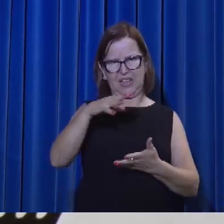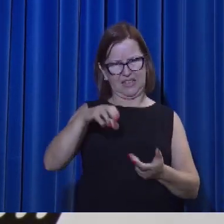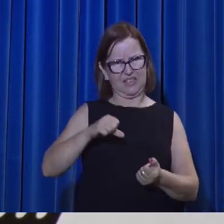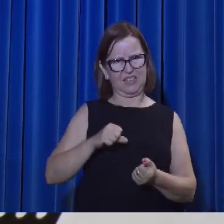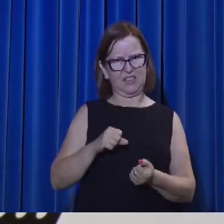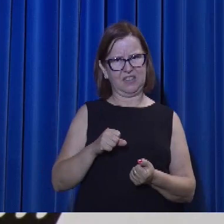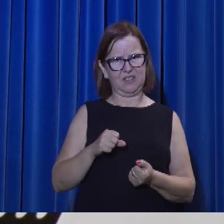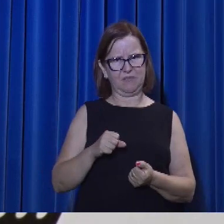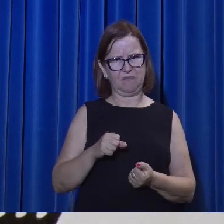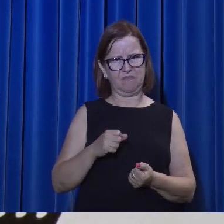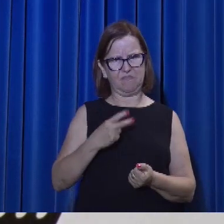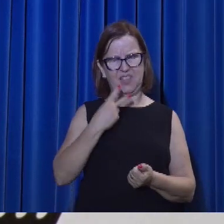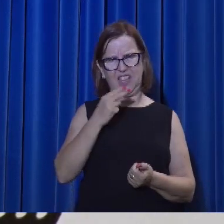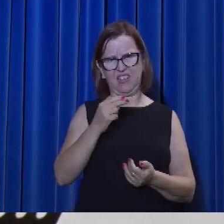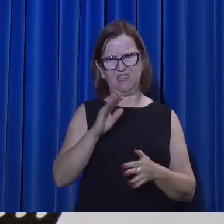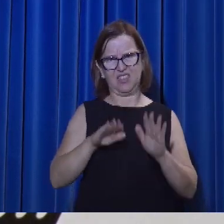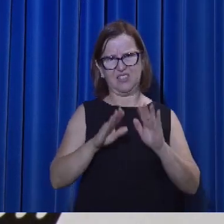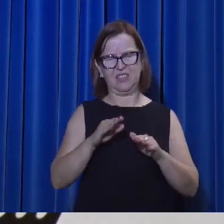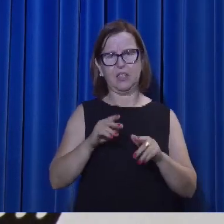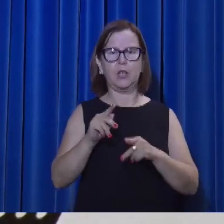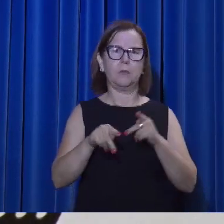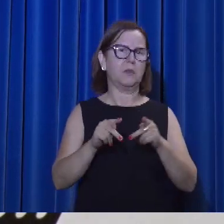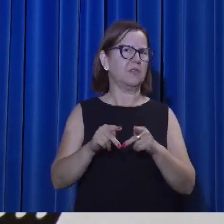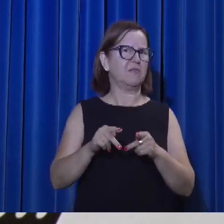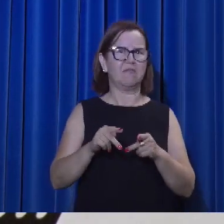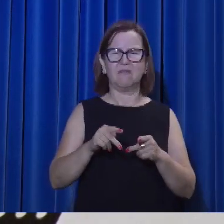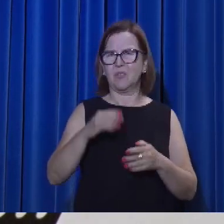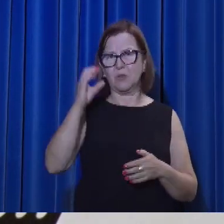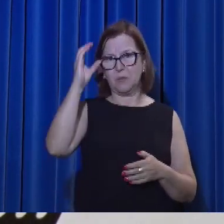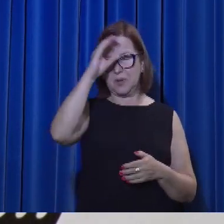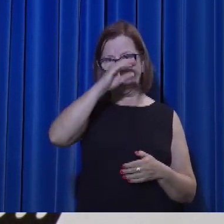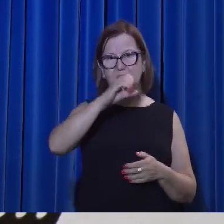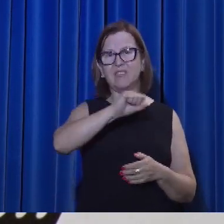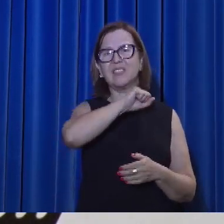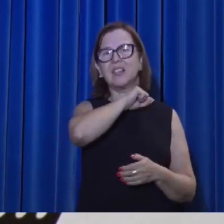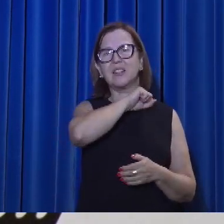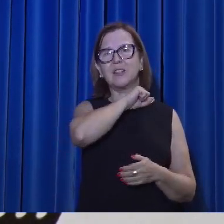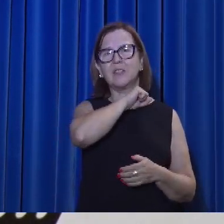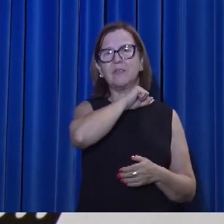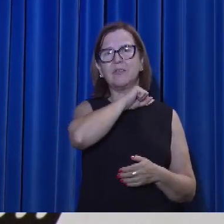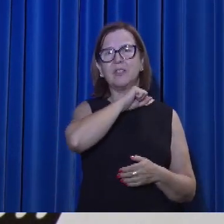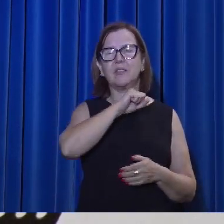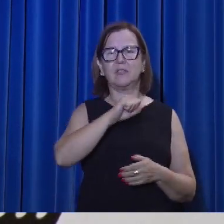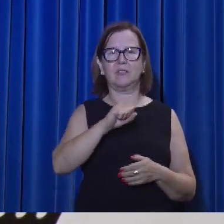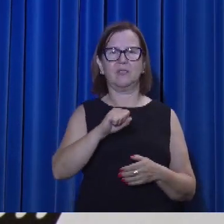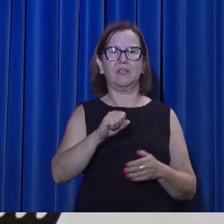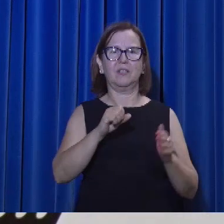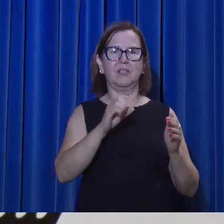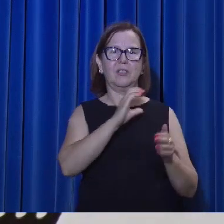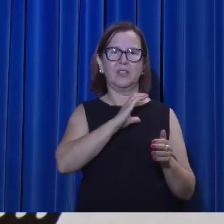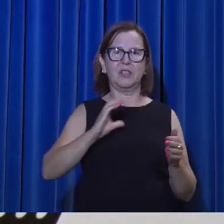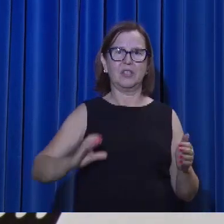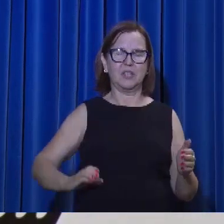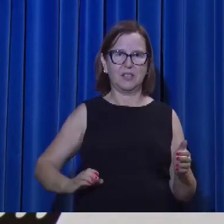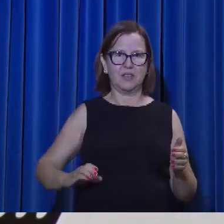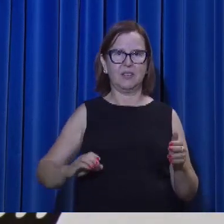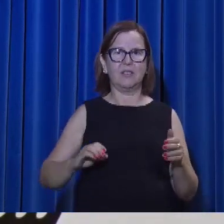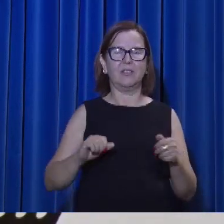Acho que muitas vezes as pessoas não compreendem o sacrifício que Cristo fez, porque não percebem quem é que o